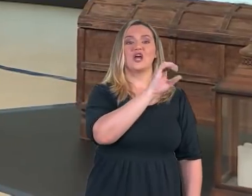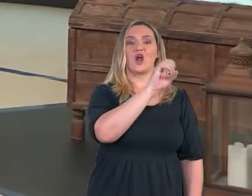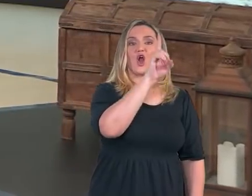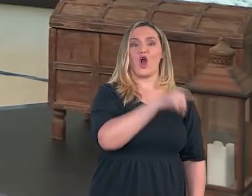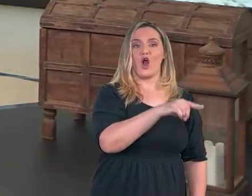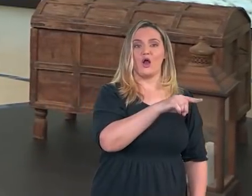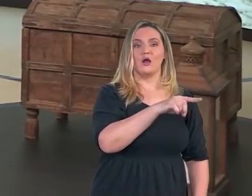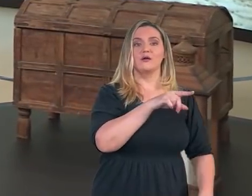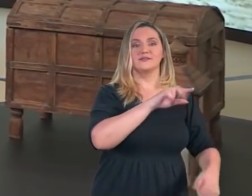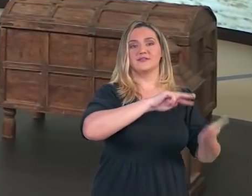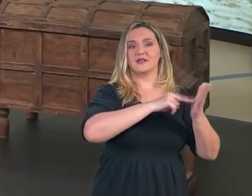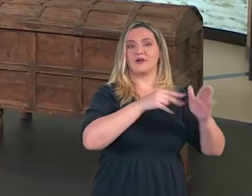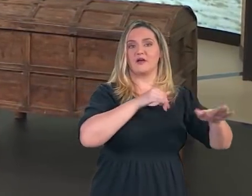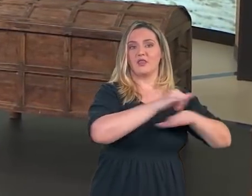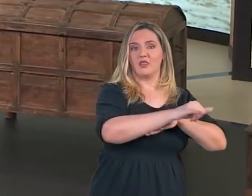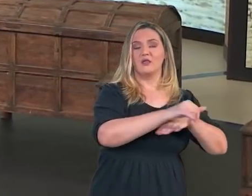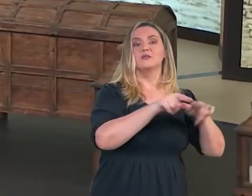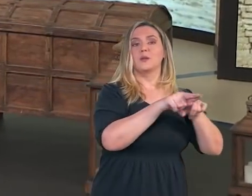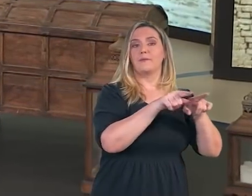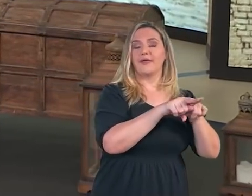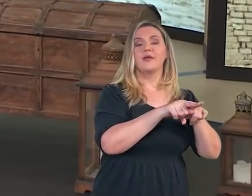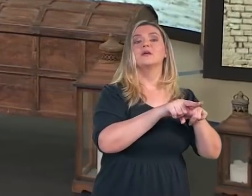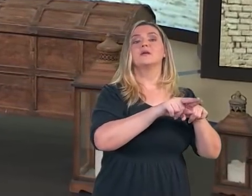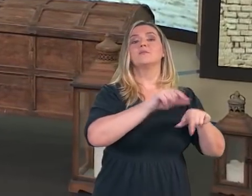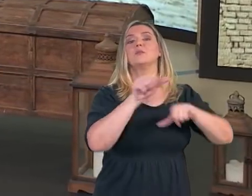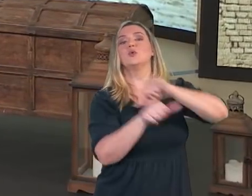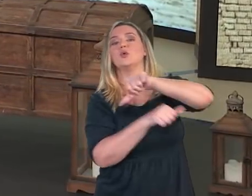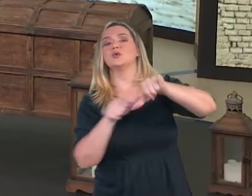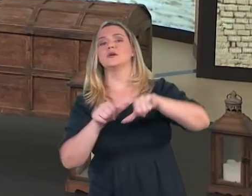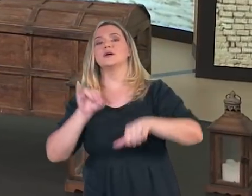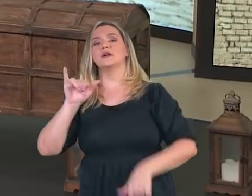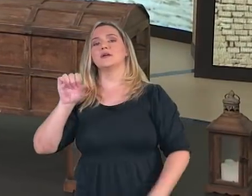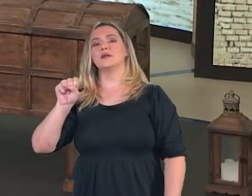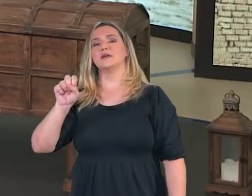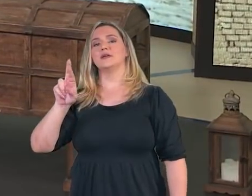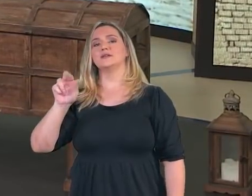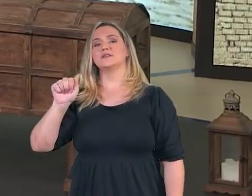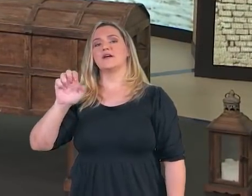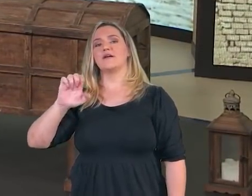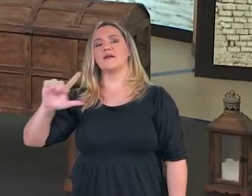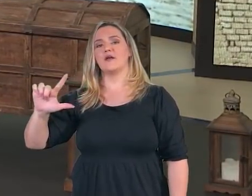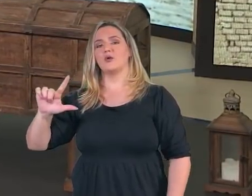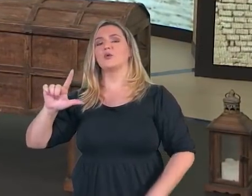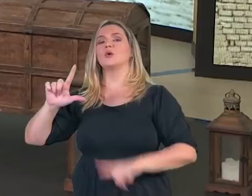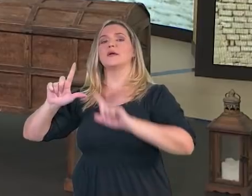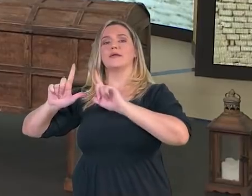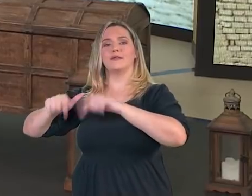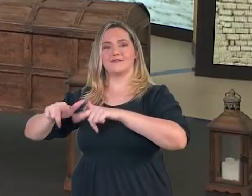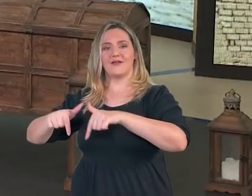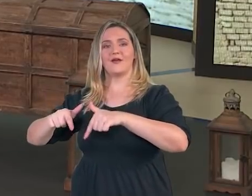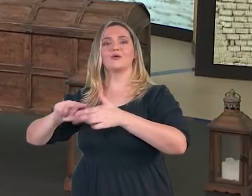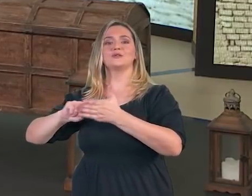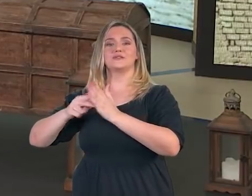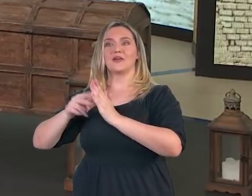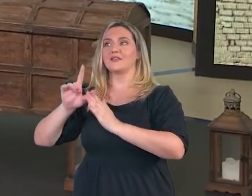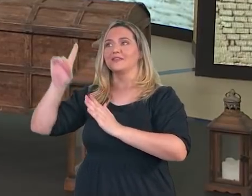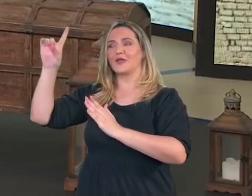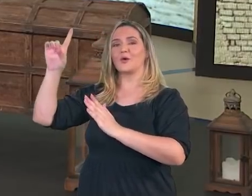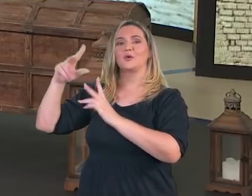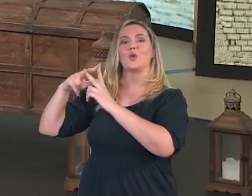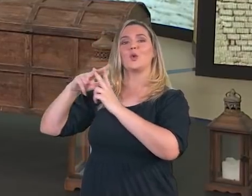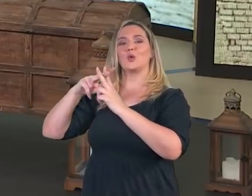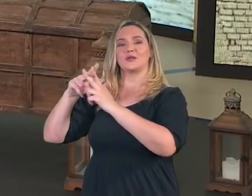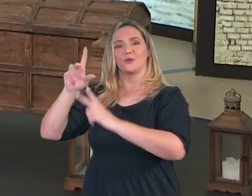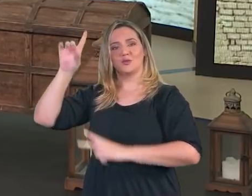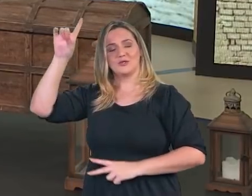contexto babilônico, a troca dos nomes dos jovens hebreus denotava uma mudança na trajetória de sua vida e a aceitação